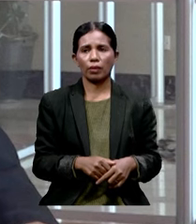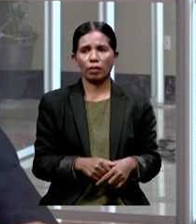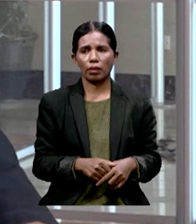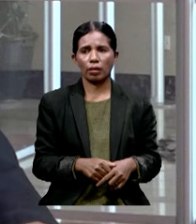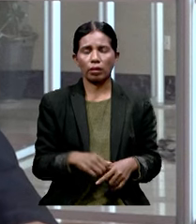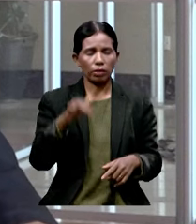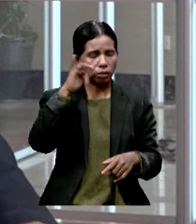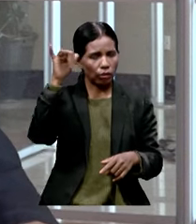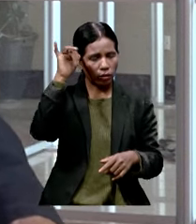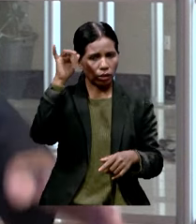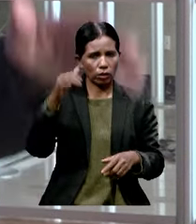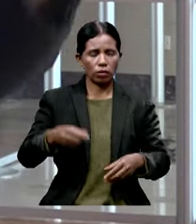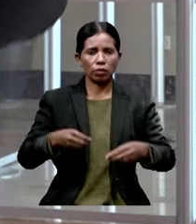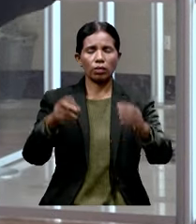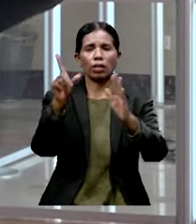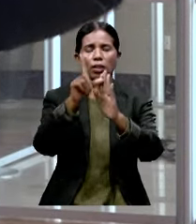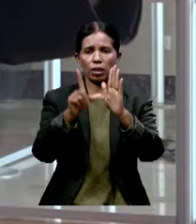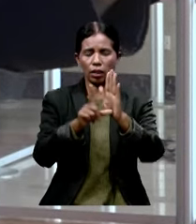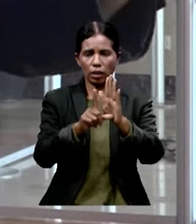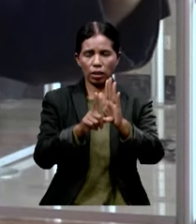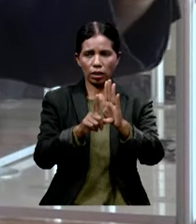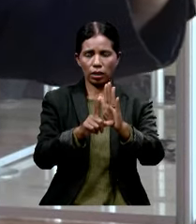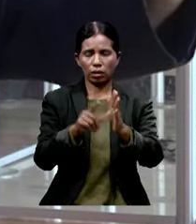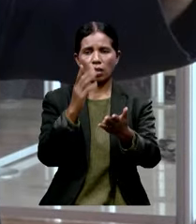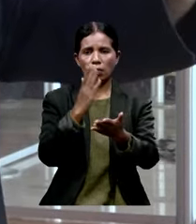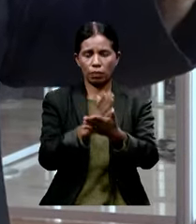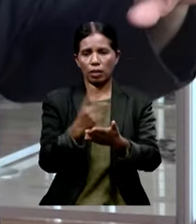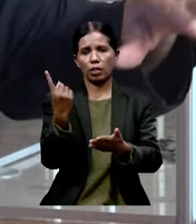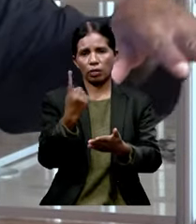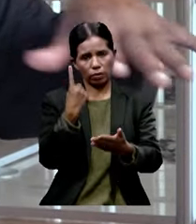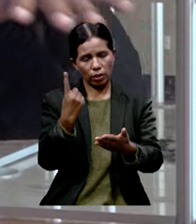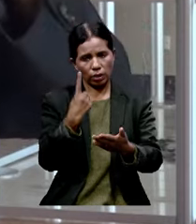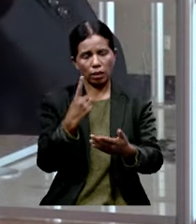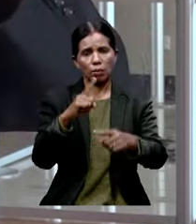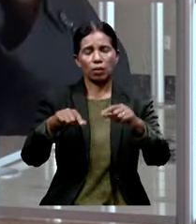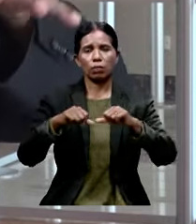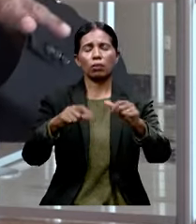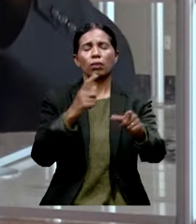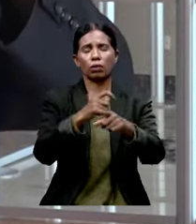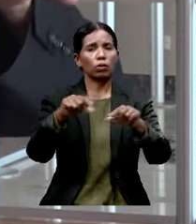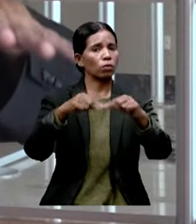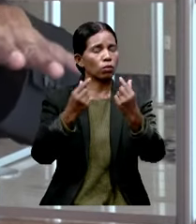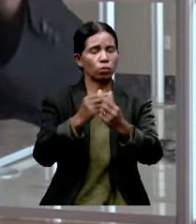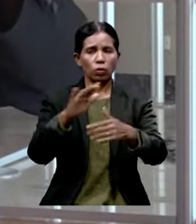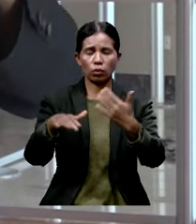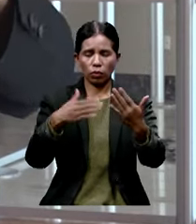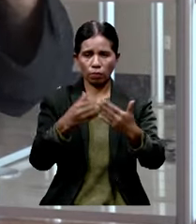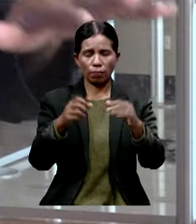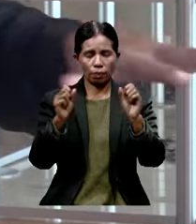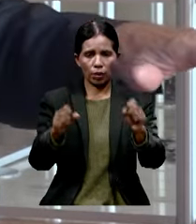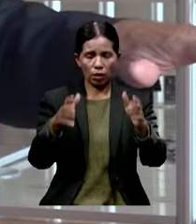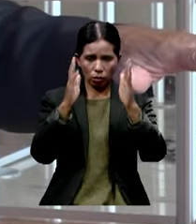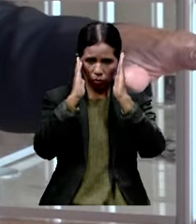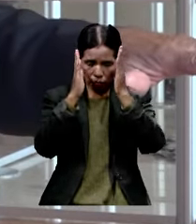macan, não sei que aceite a resolução, e de nem suspenda na fatim, o de grupo sotuto pelo controle de